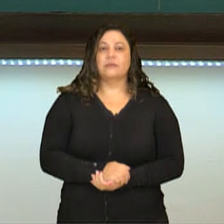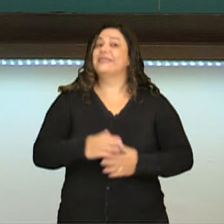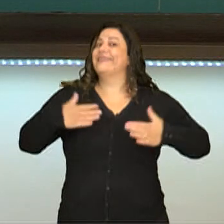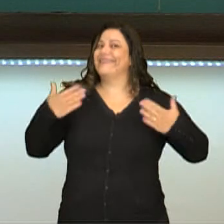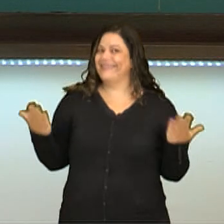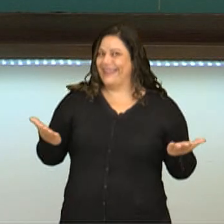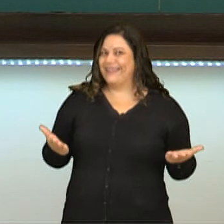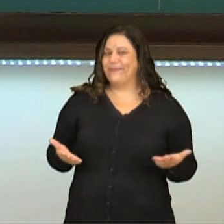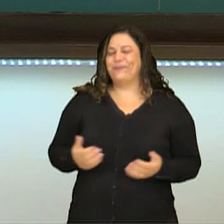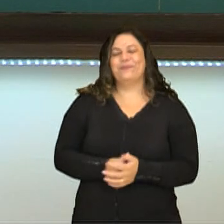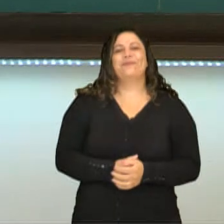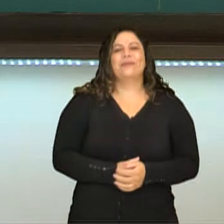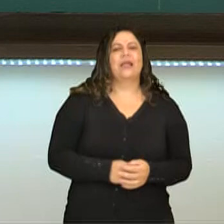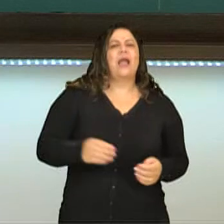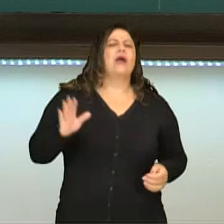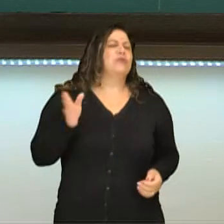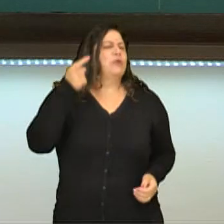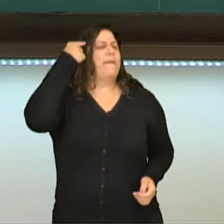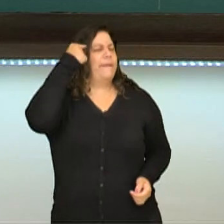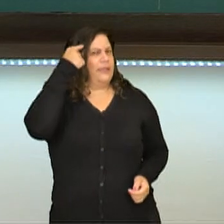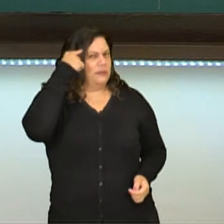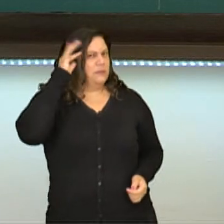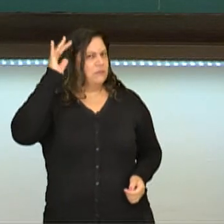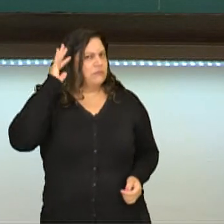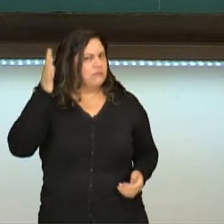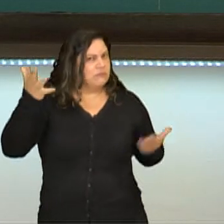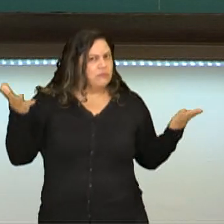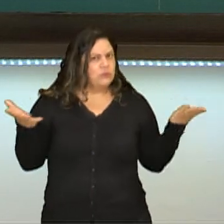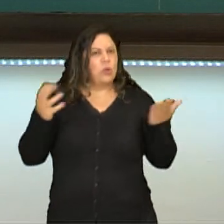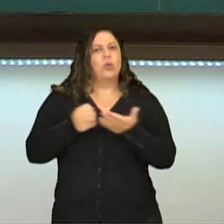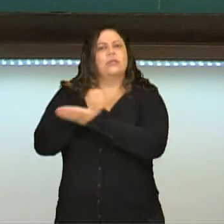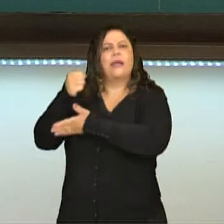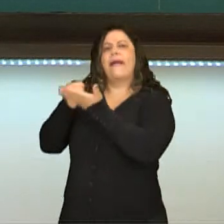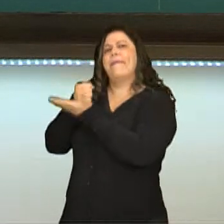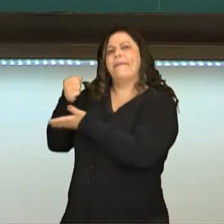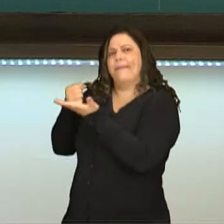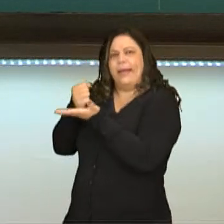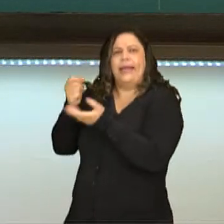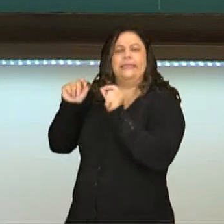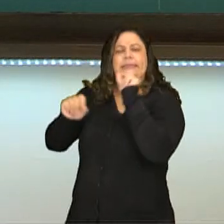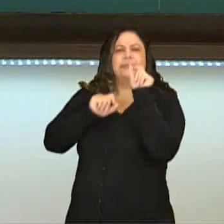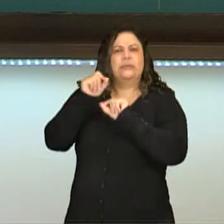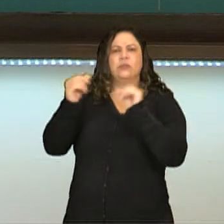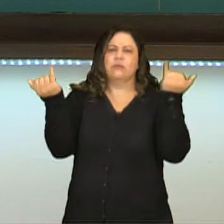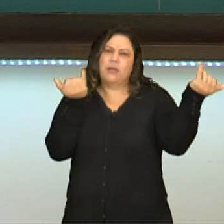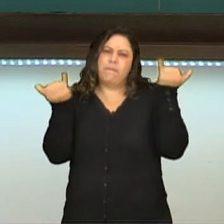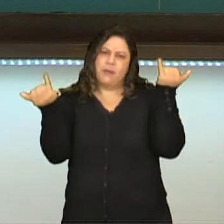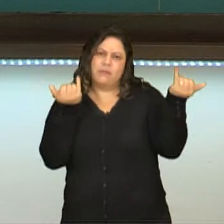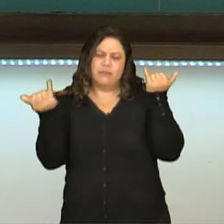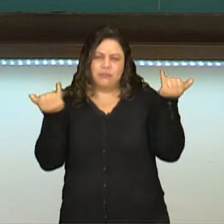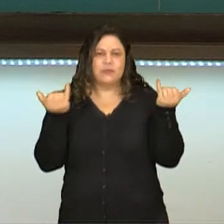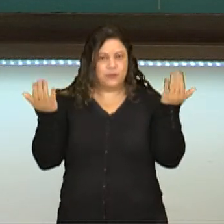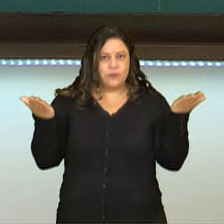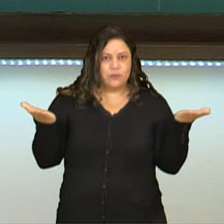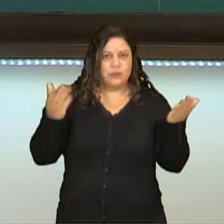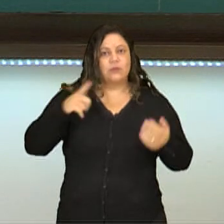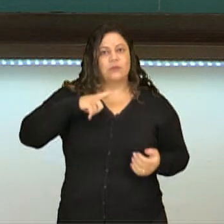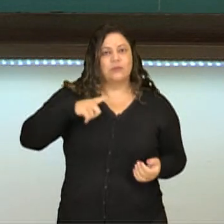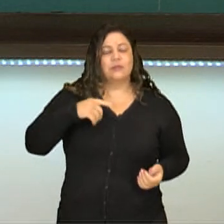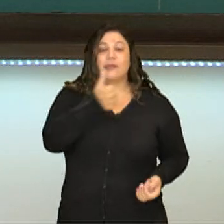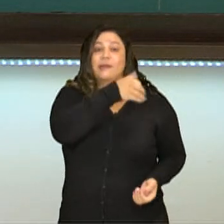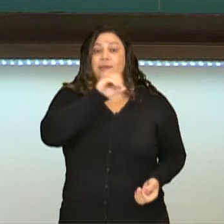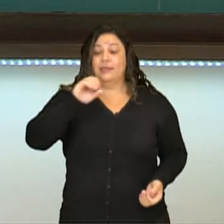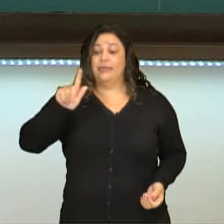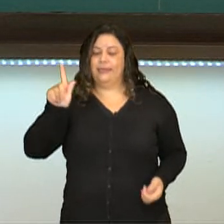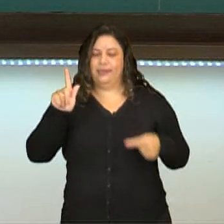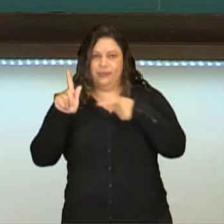E daí, conseguiu pensar em alguma coisa? Ele deu a base do exercício. Qual é a base? São as informações que ele nos fornece. Que em 100